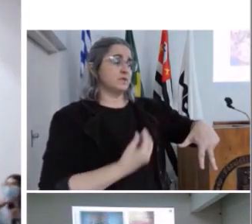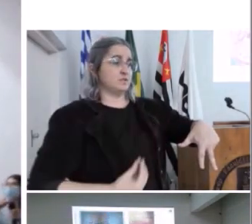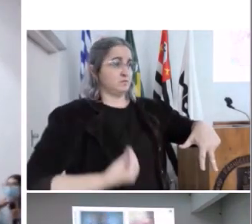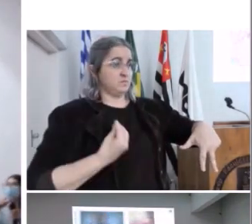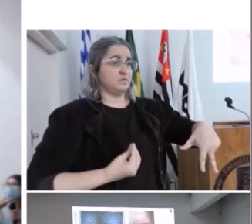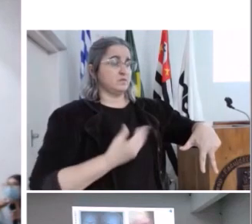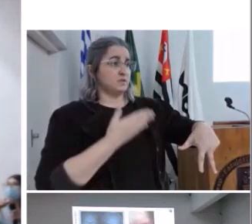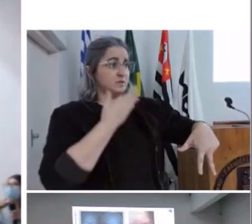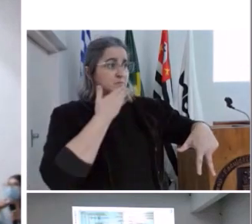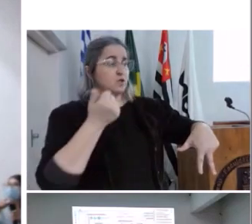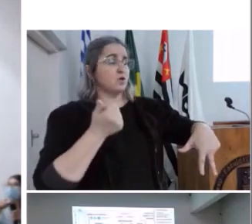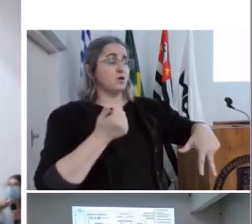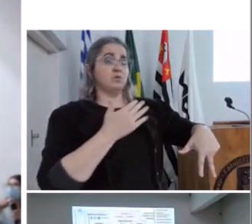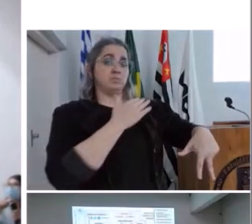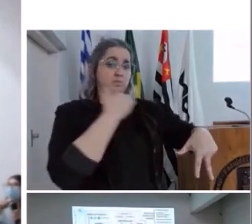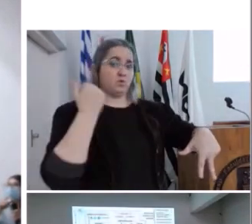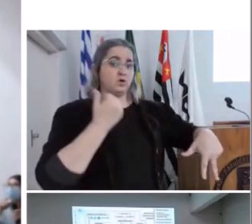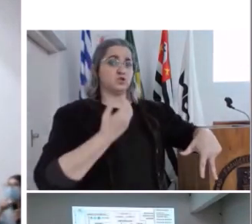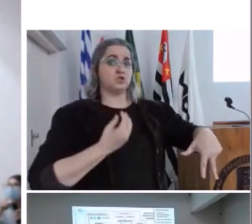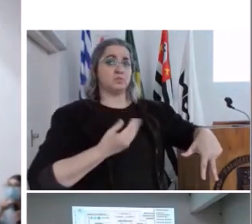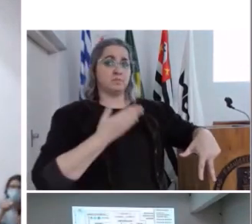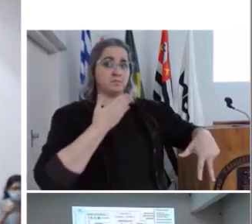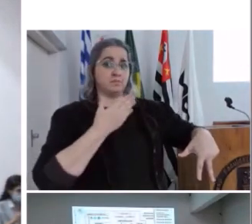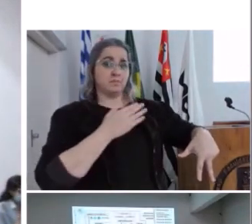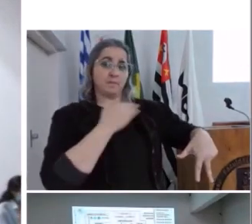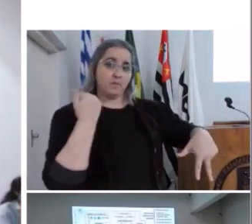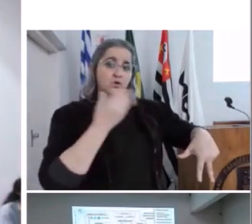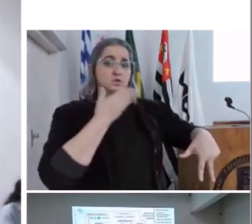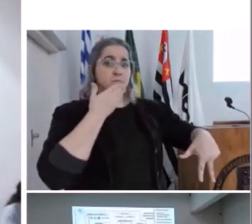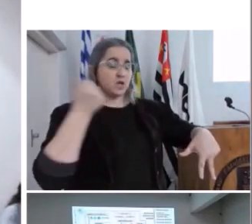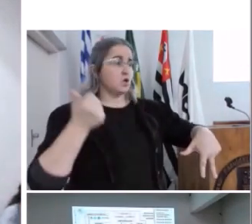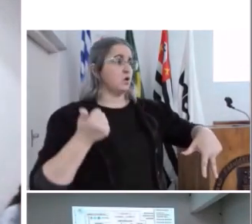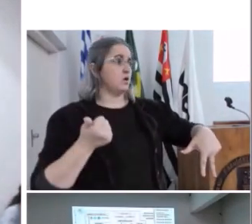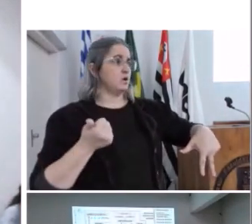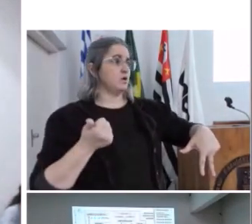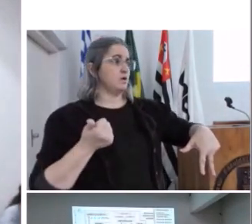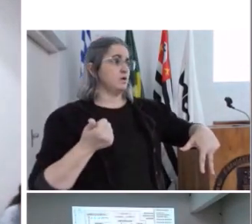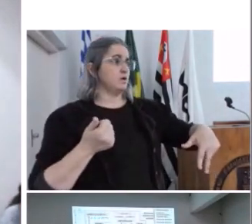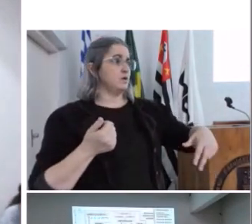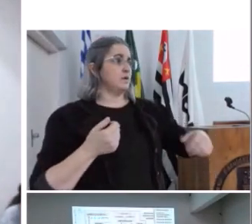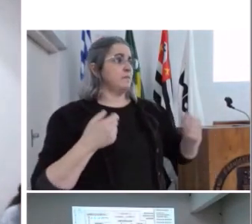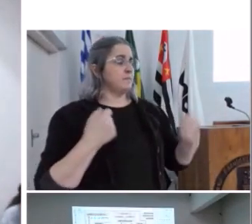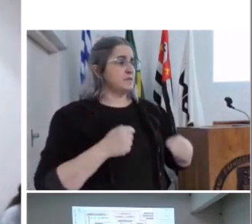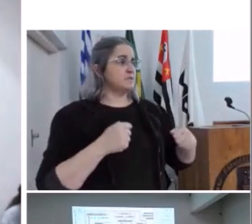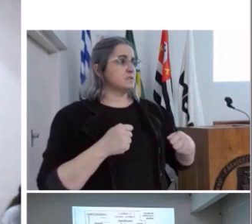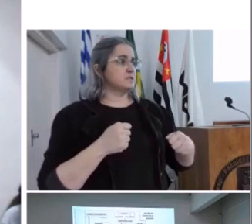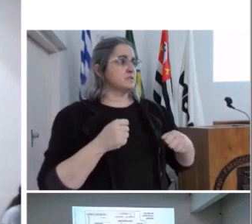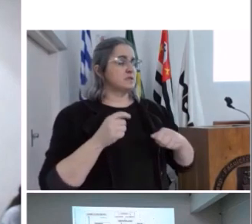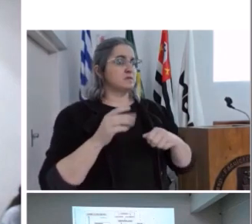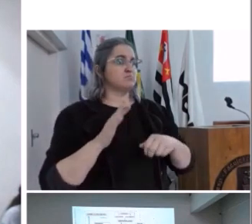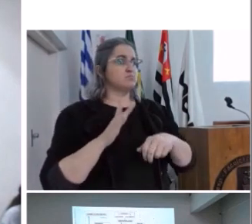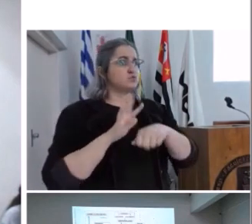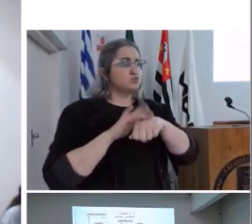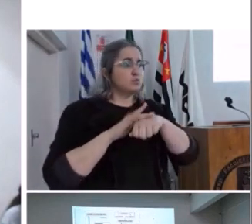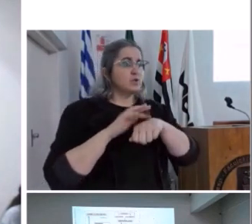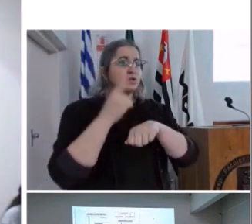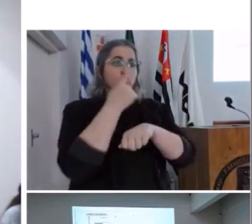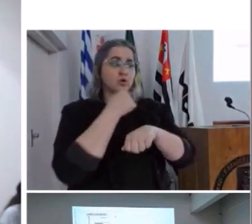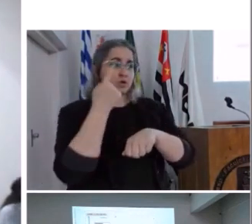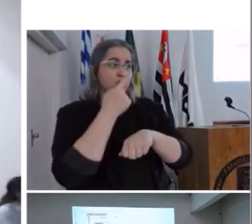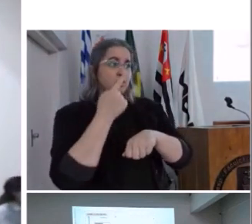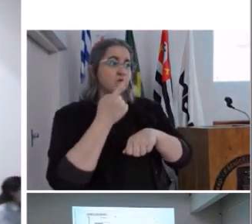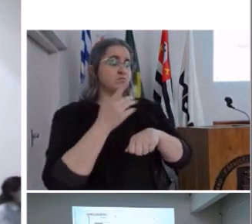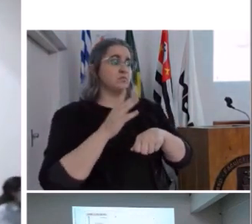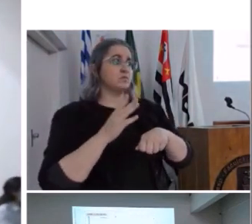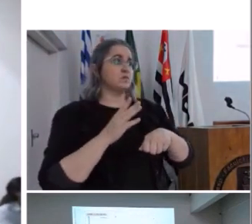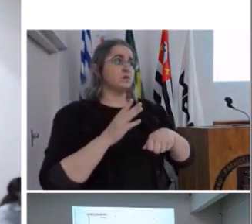A gente tem que estar enraizado junto com essa medicina oral, né? Que os cuidados